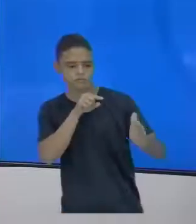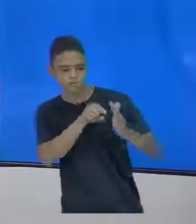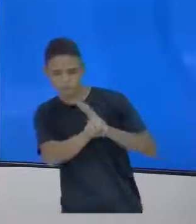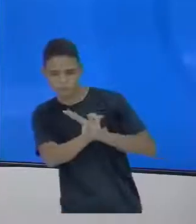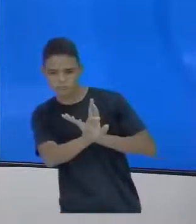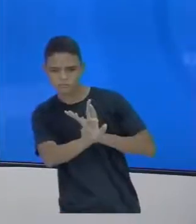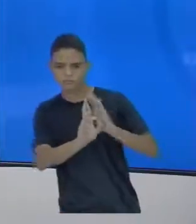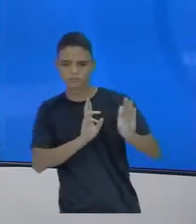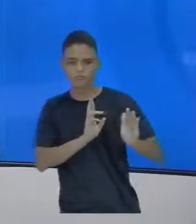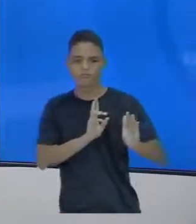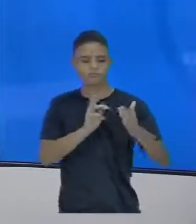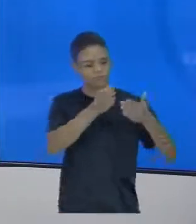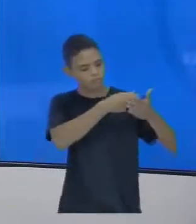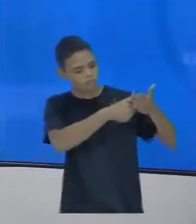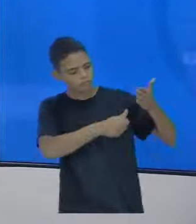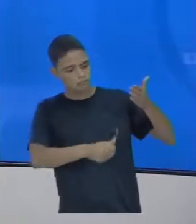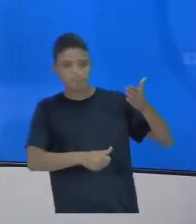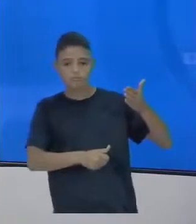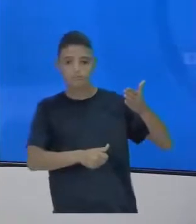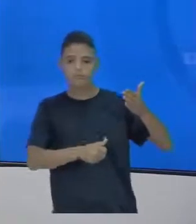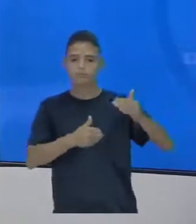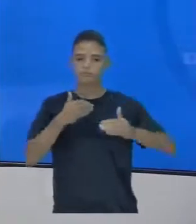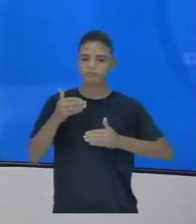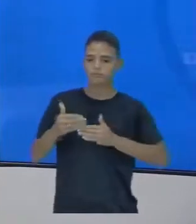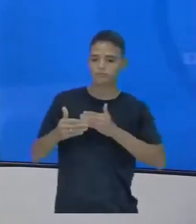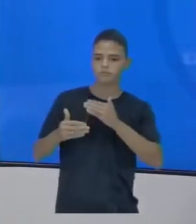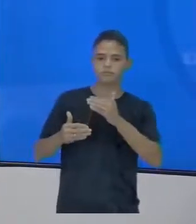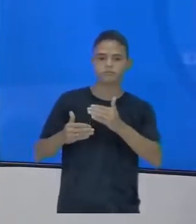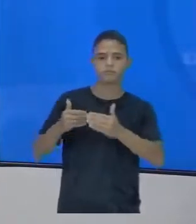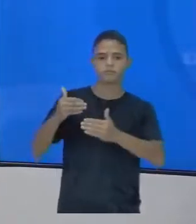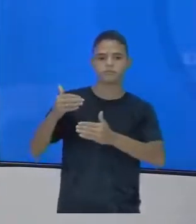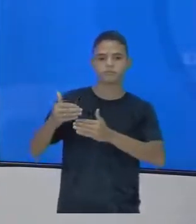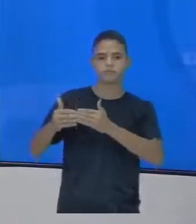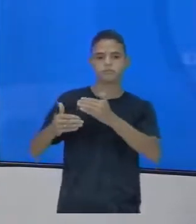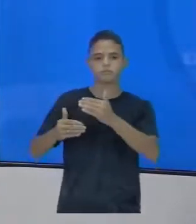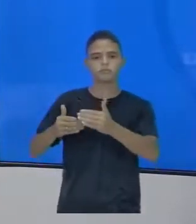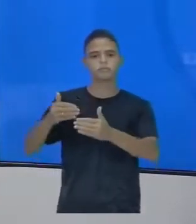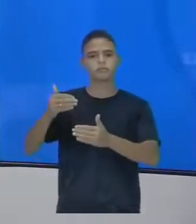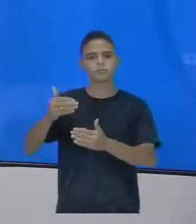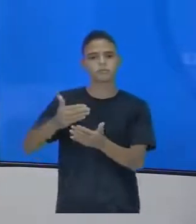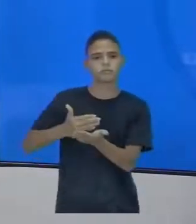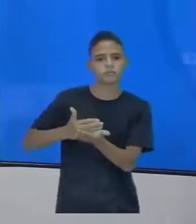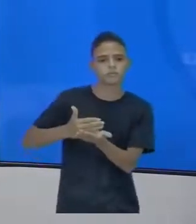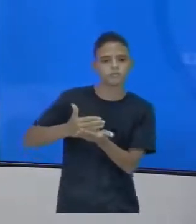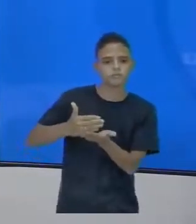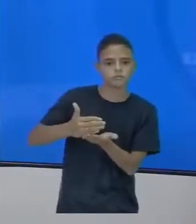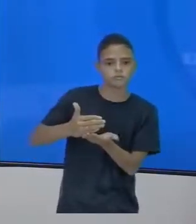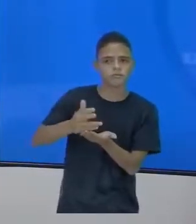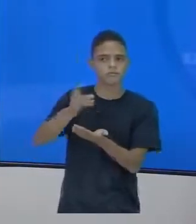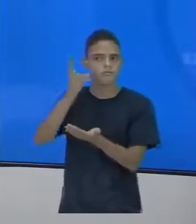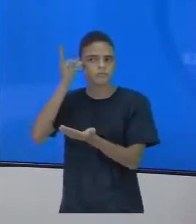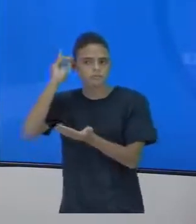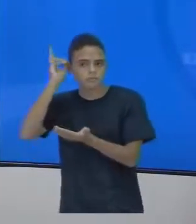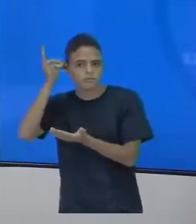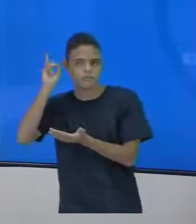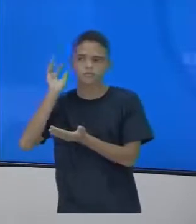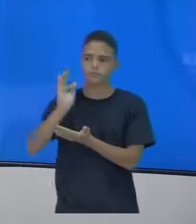questões. E aí, em certo momento, a prova começou a valer vagas em universidades